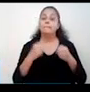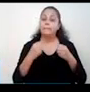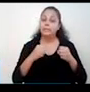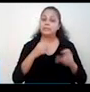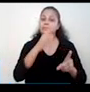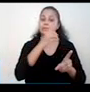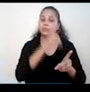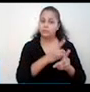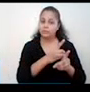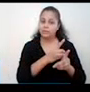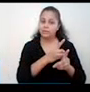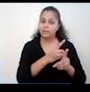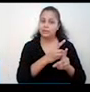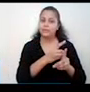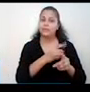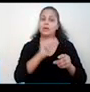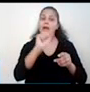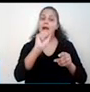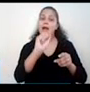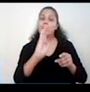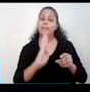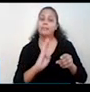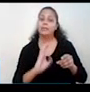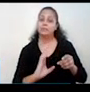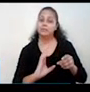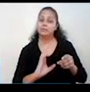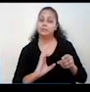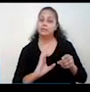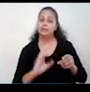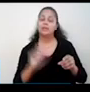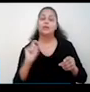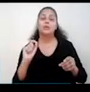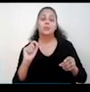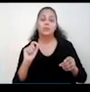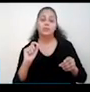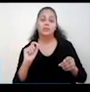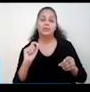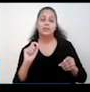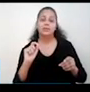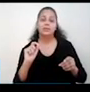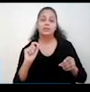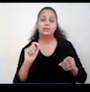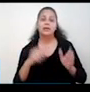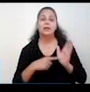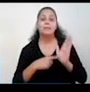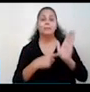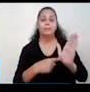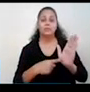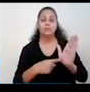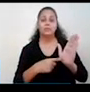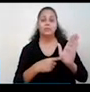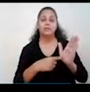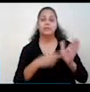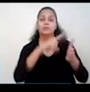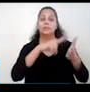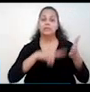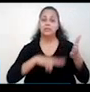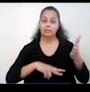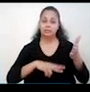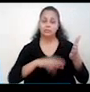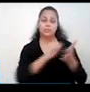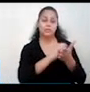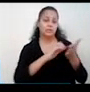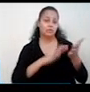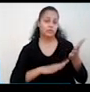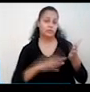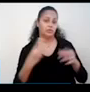entre a alternativa A, B, C e D aquela que está dizendo o que foi dito aí nessa leitura aí do teste 1.